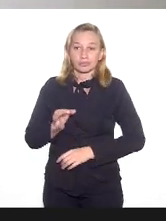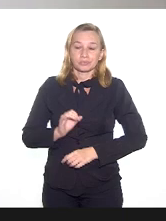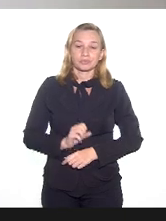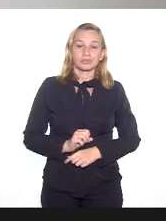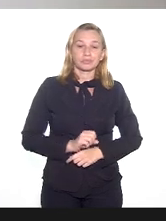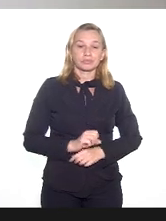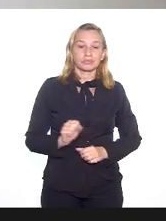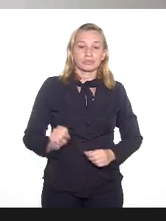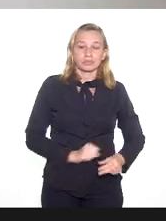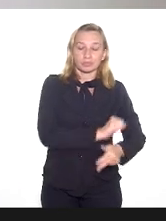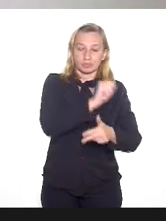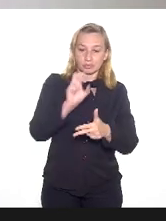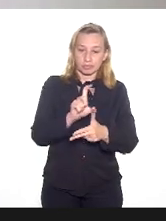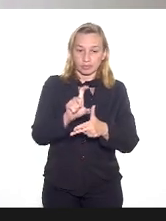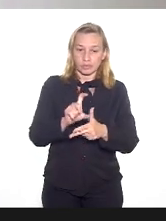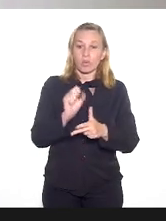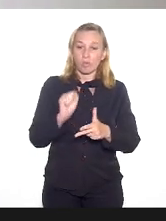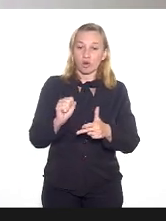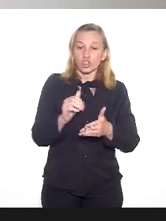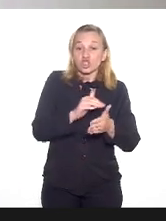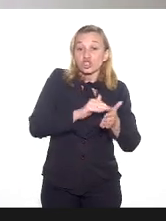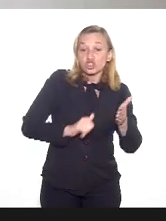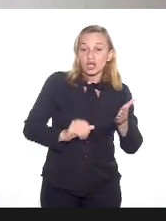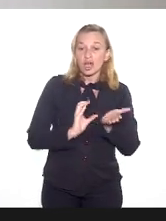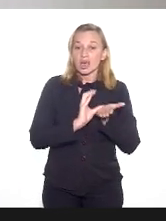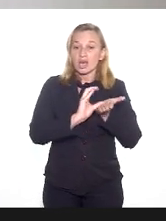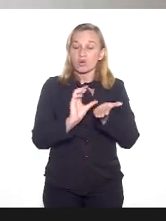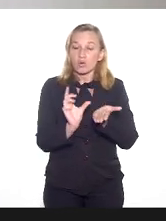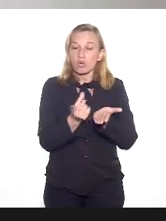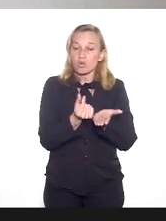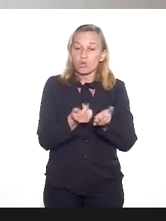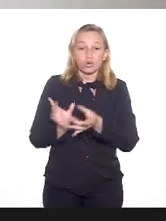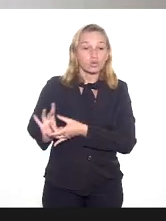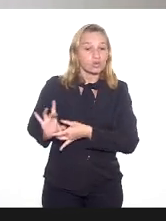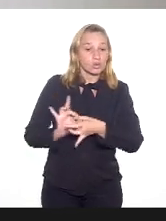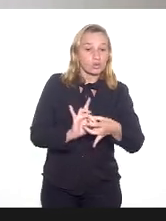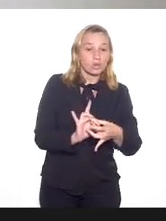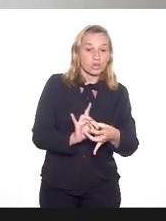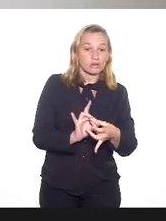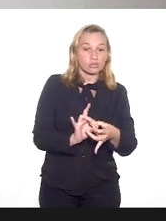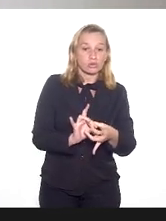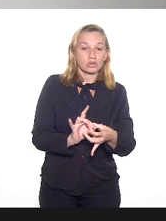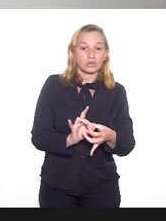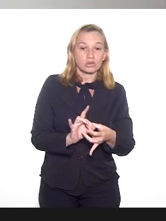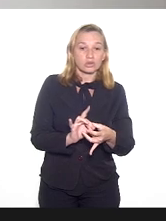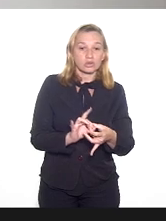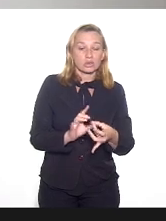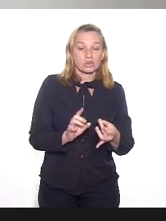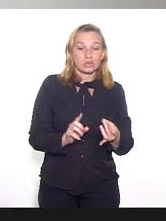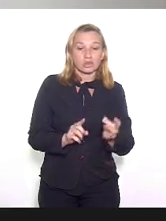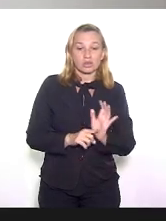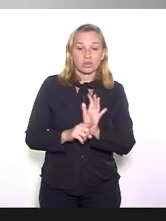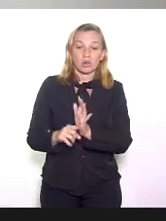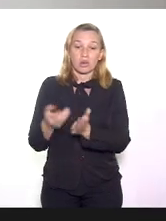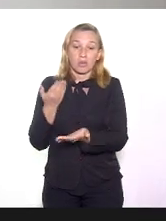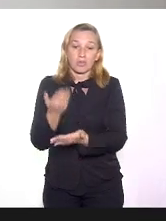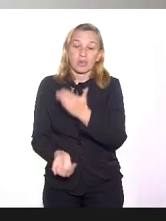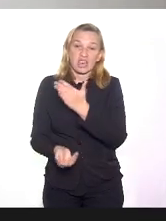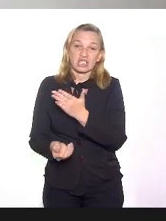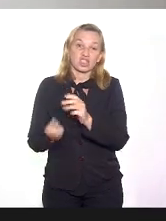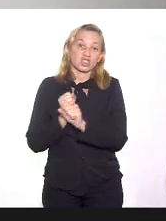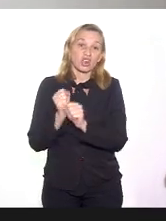o Poder Executivo pode retirar recursos vinculados que buscam compensar perdas de